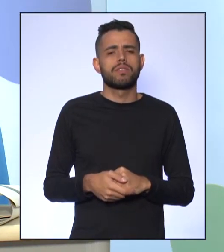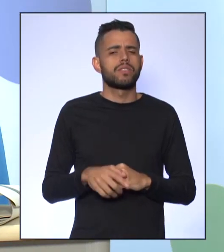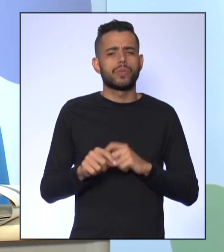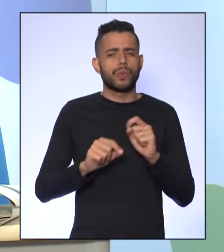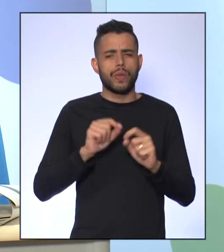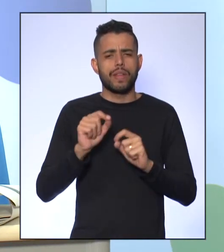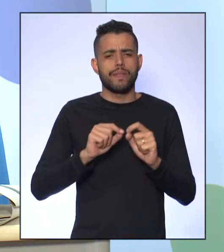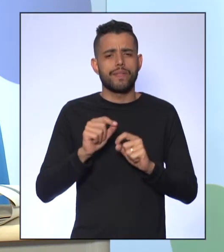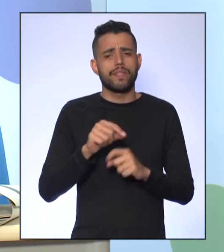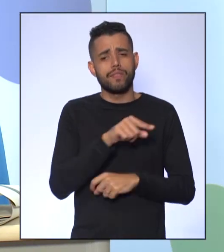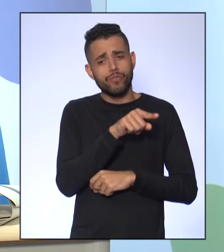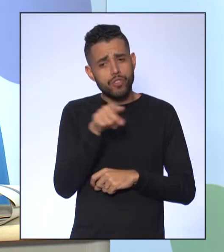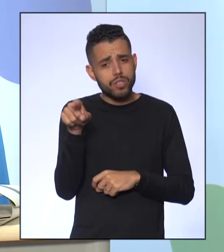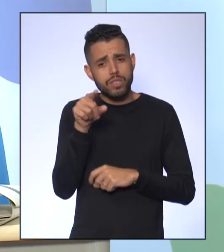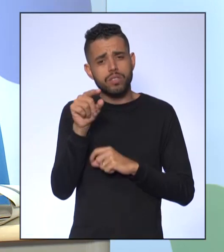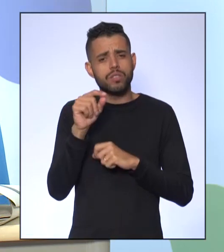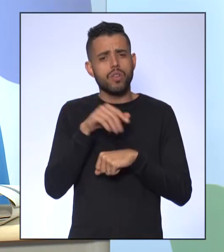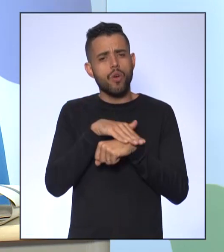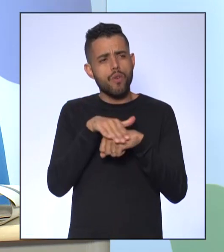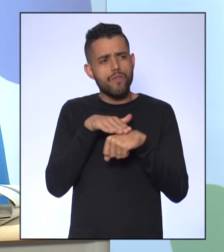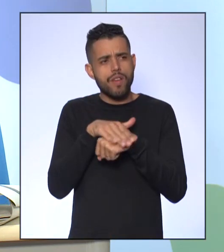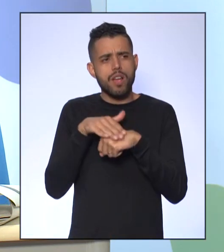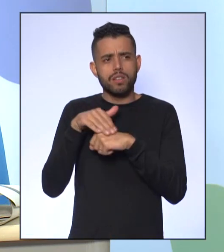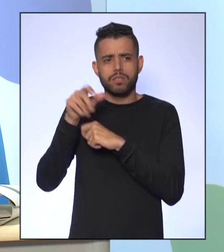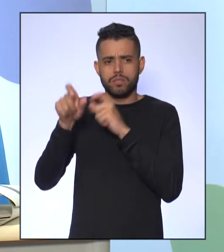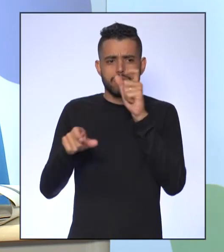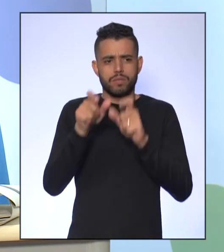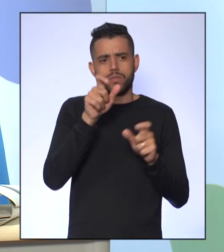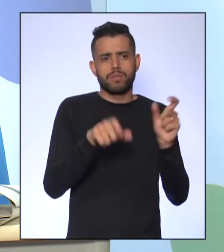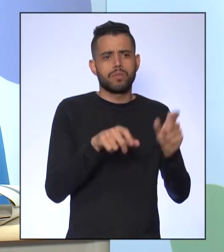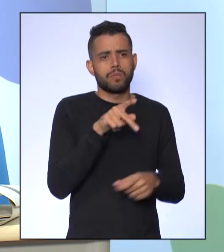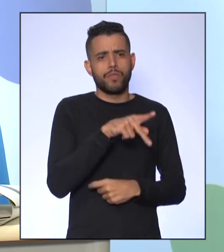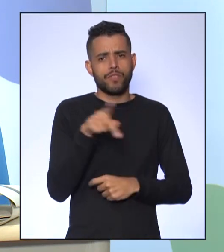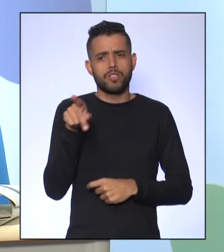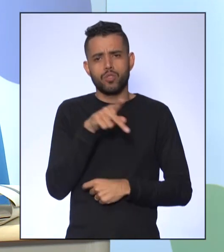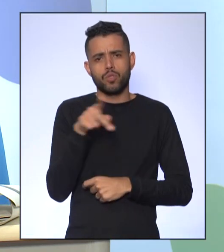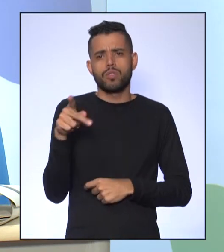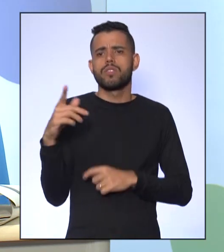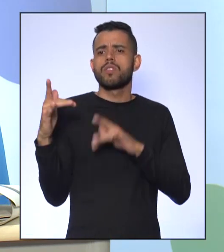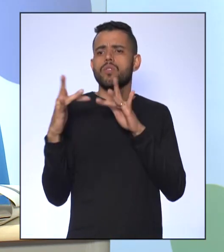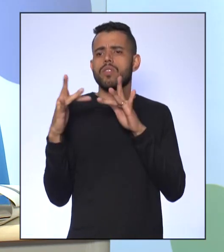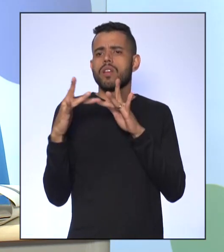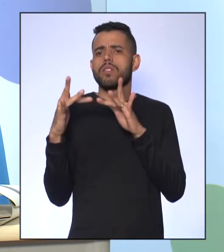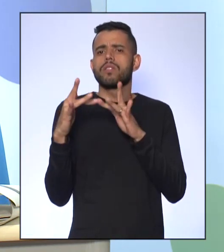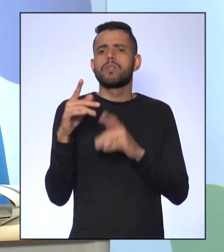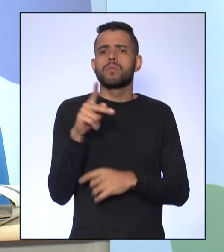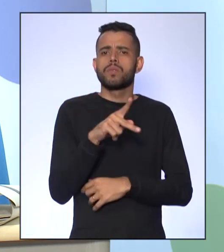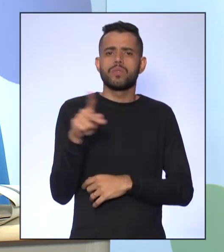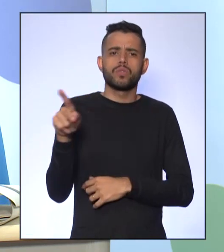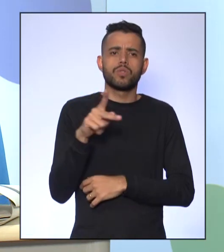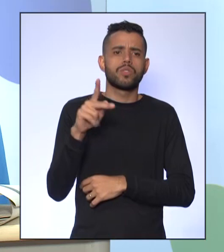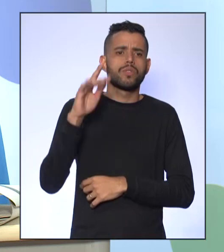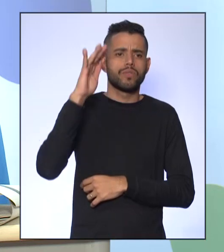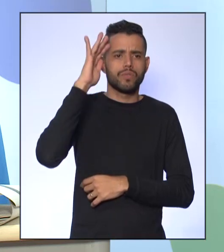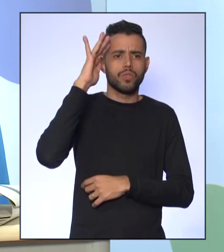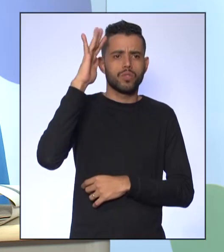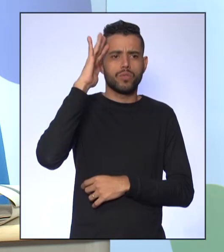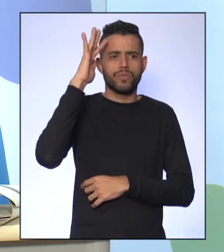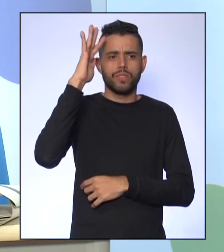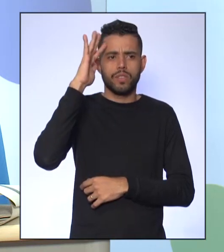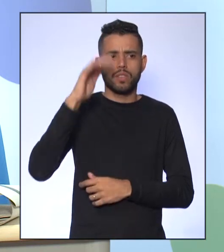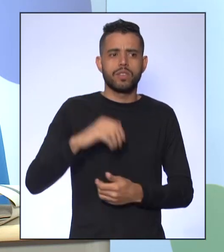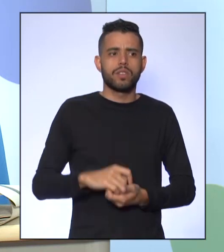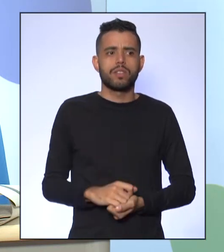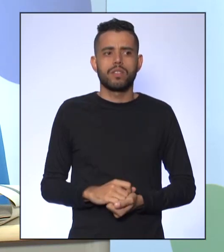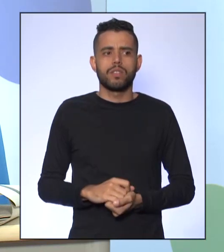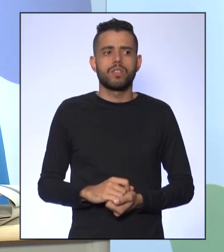vocês conversem com o professor, né? Entrem em contato com o professor de filosofia, na medida do